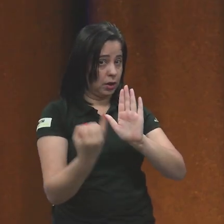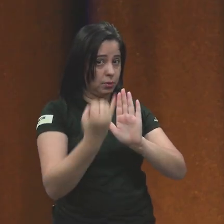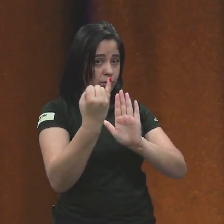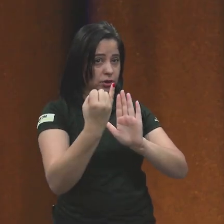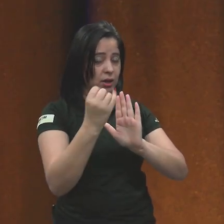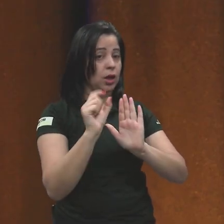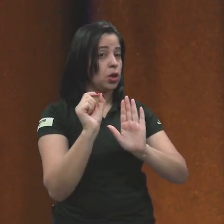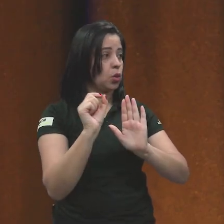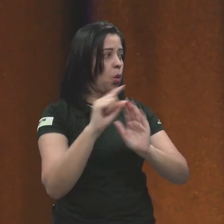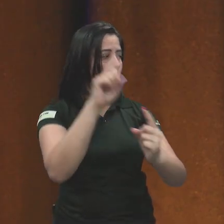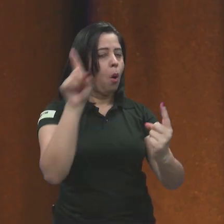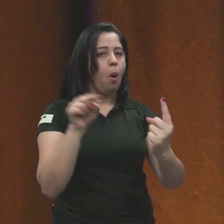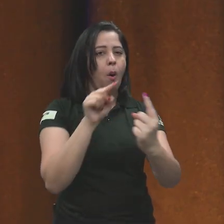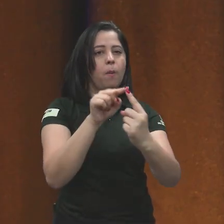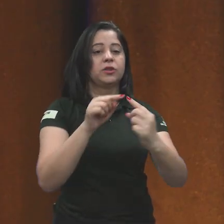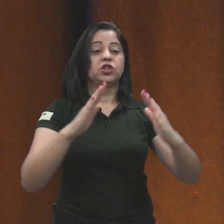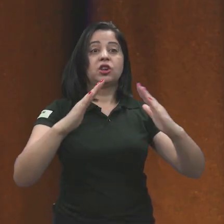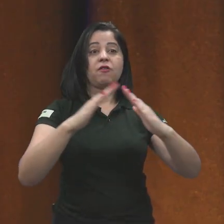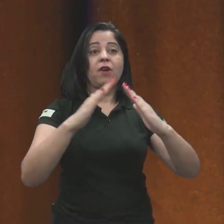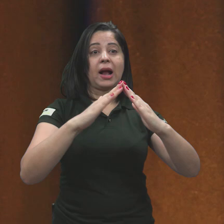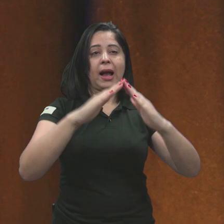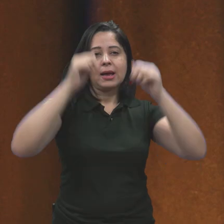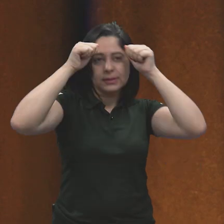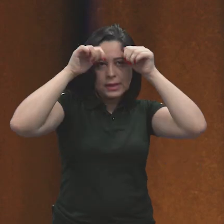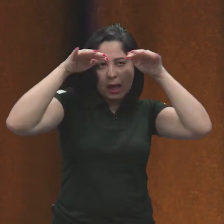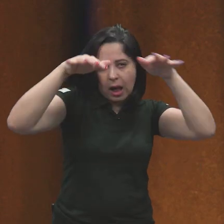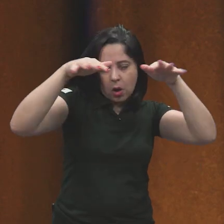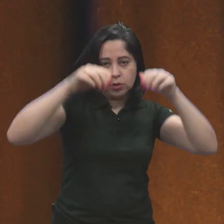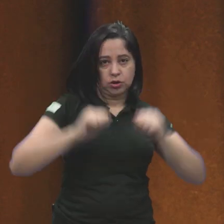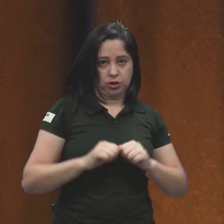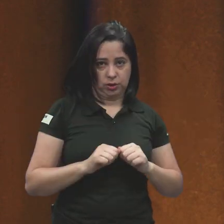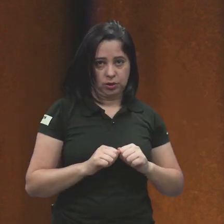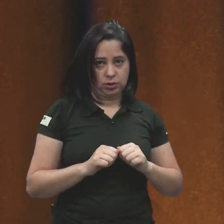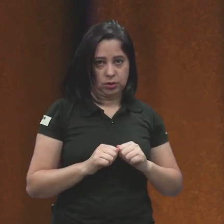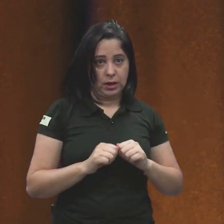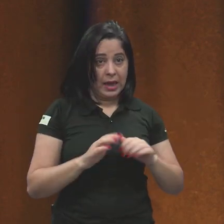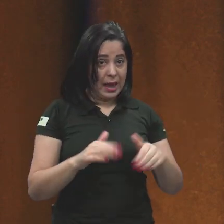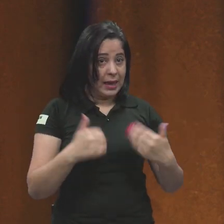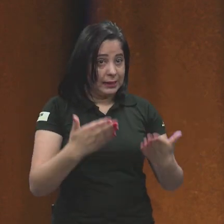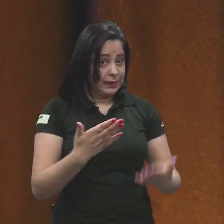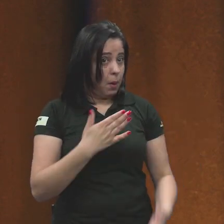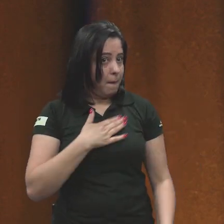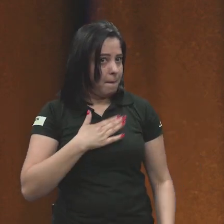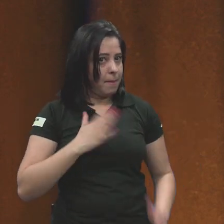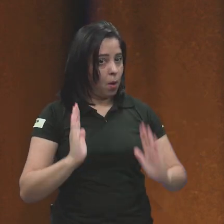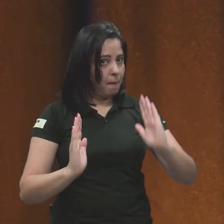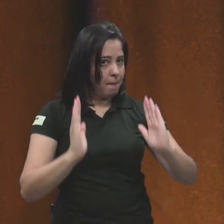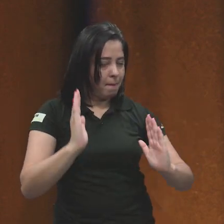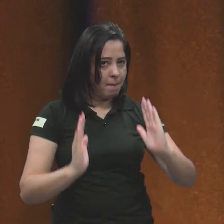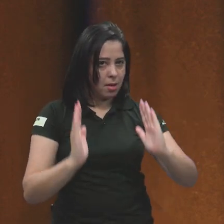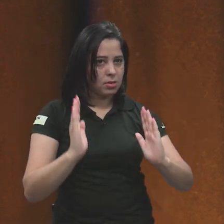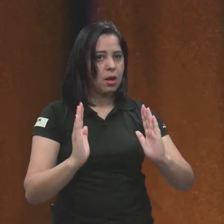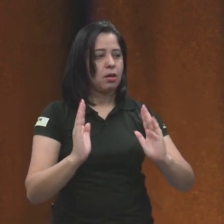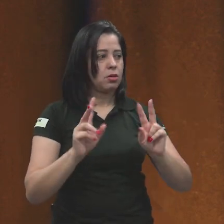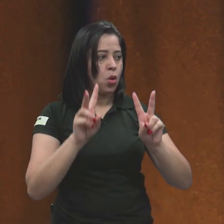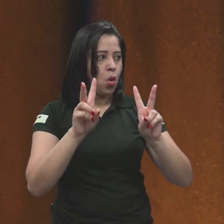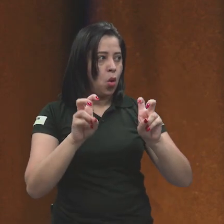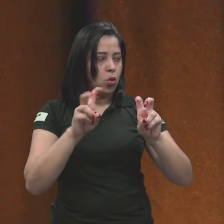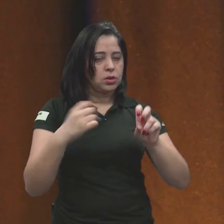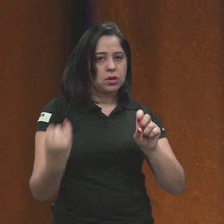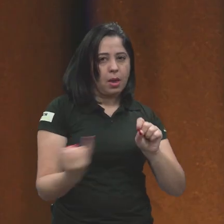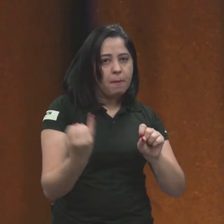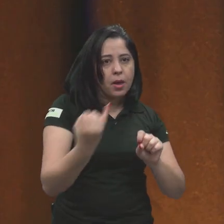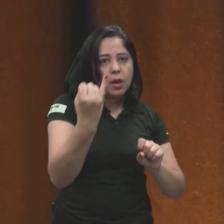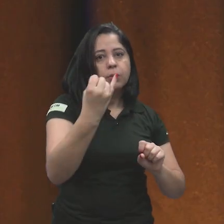muito importante, que cria a Casa do Autista na cidade de São José dos Campos. Então, inicio o meu mandato com essa pauta muito